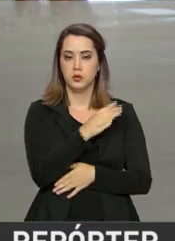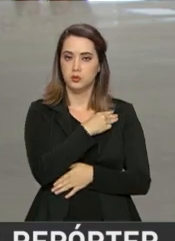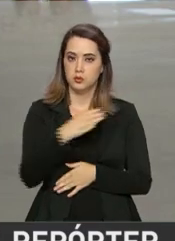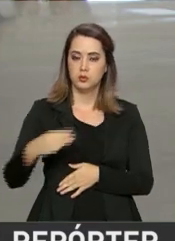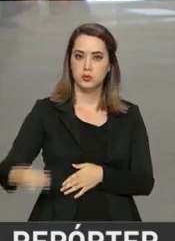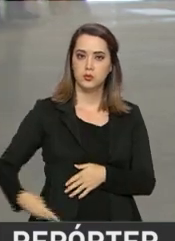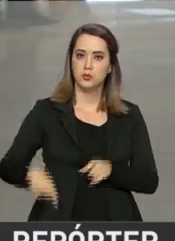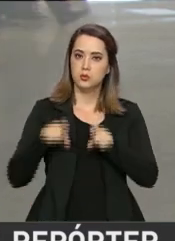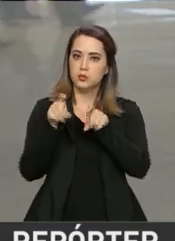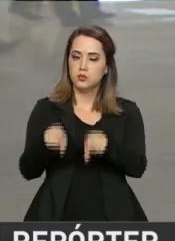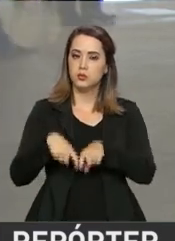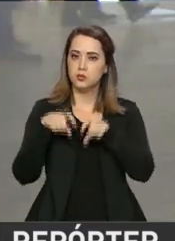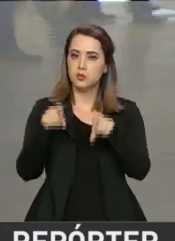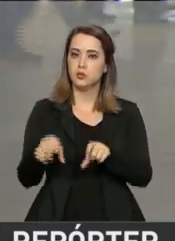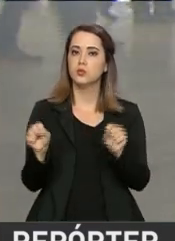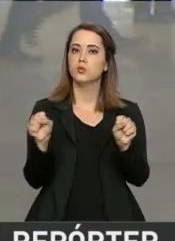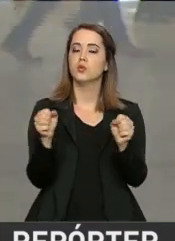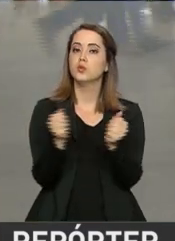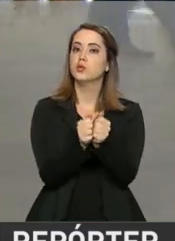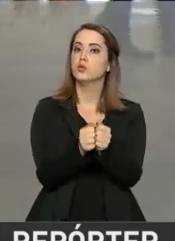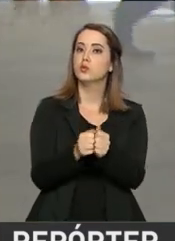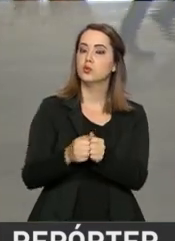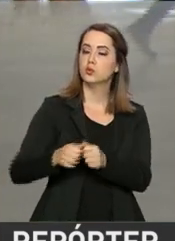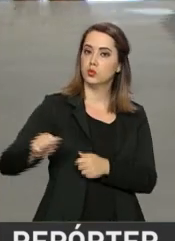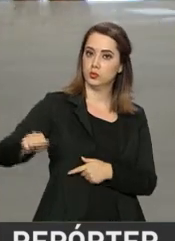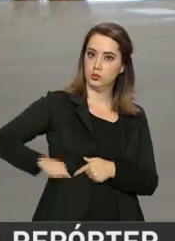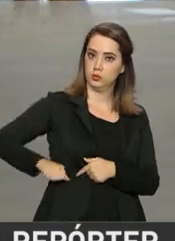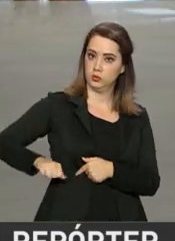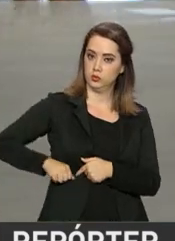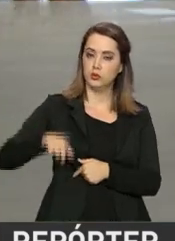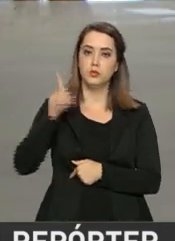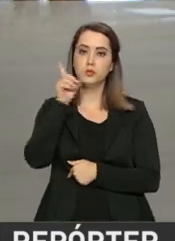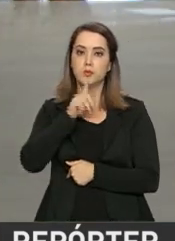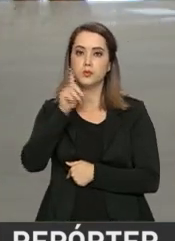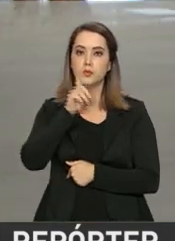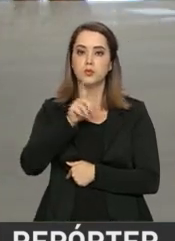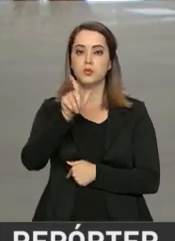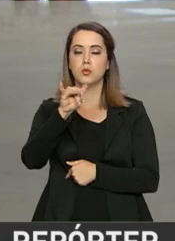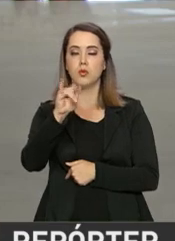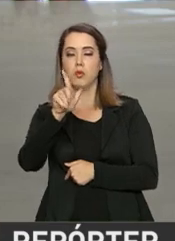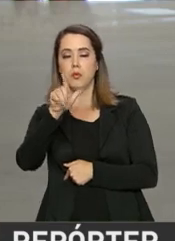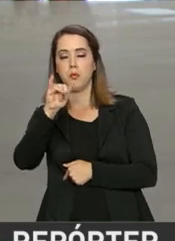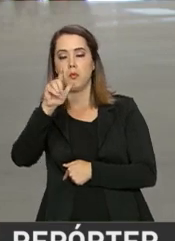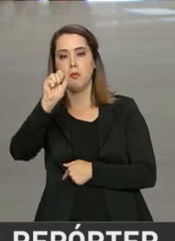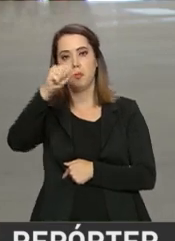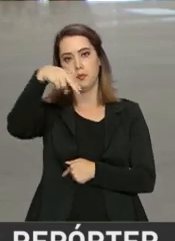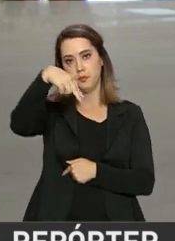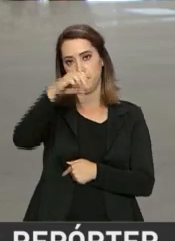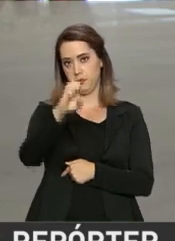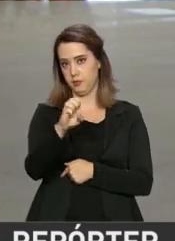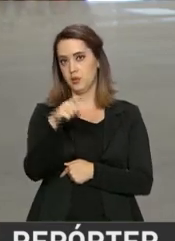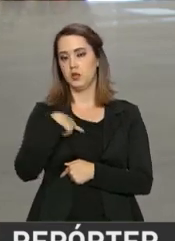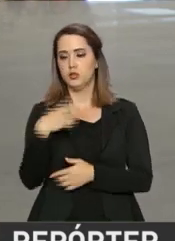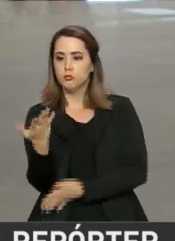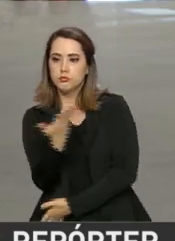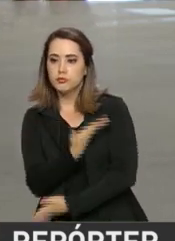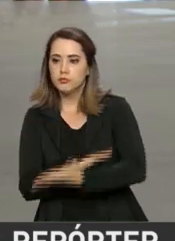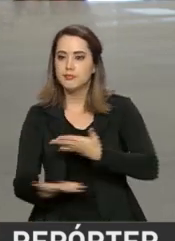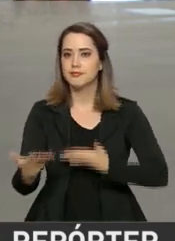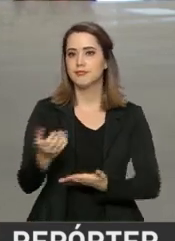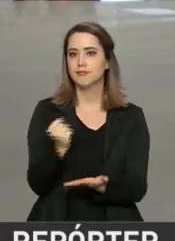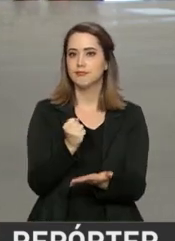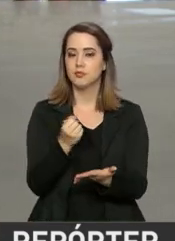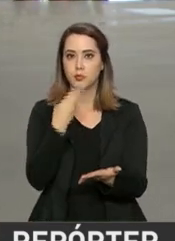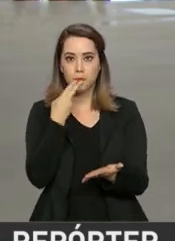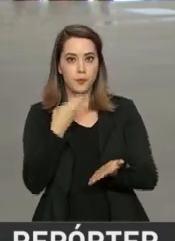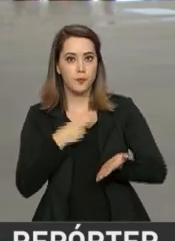blairo Magi e a Embaixadora dos Estados Unidos no Brasil Liliane aud vão fazer a troca das cartas de